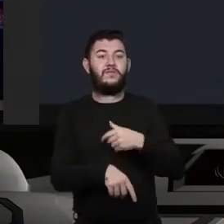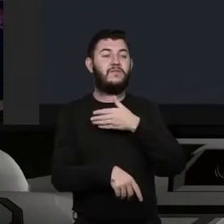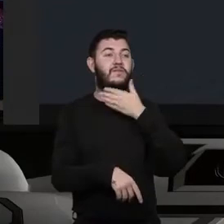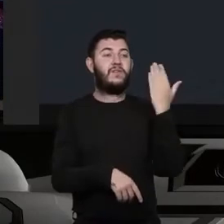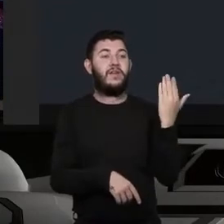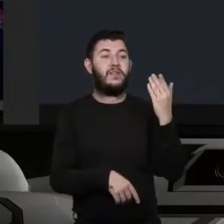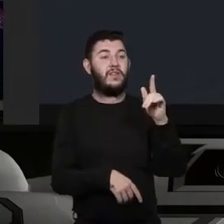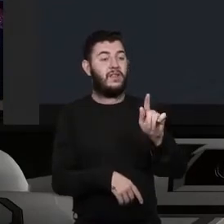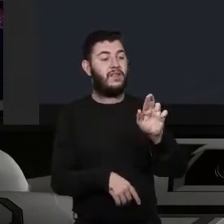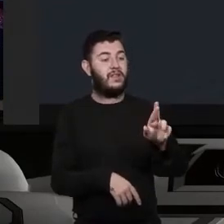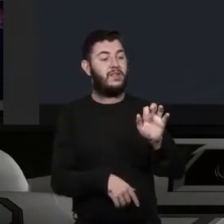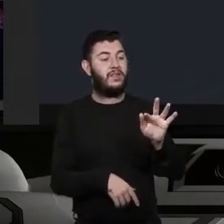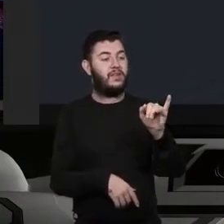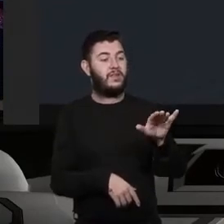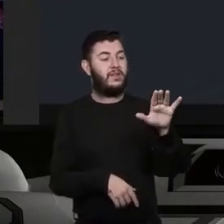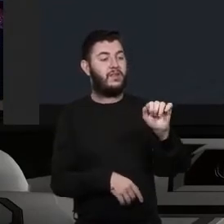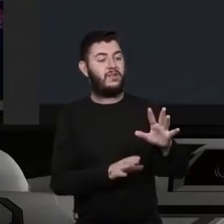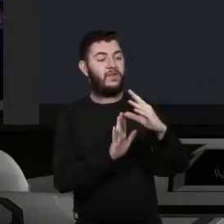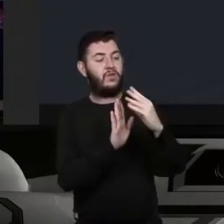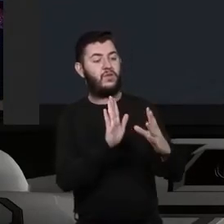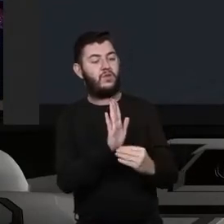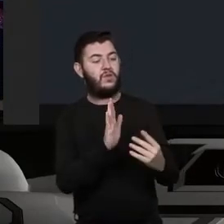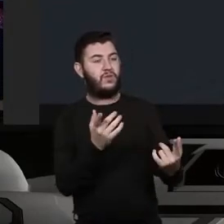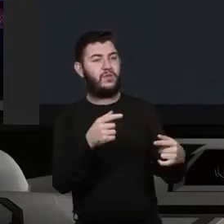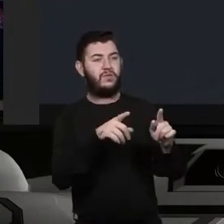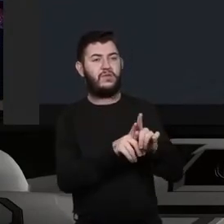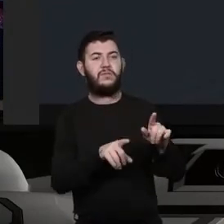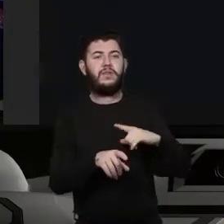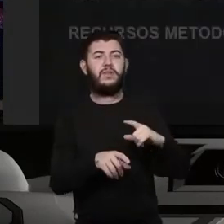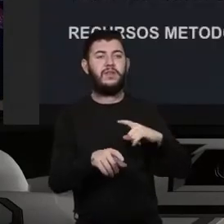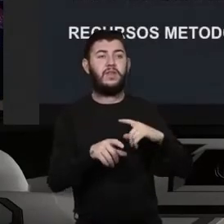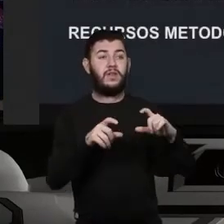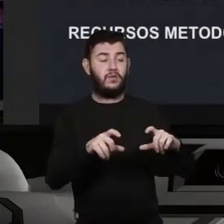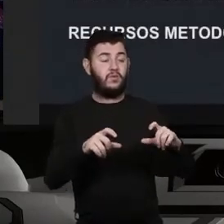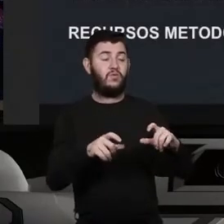esse conteúdo, com as fichas.